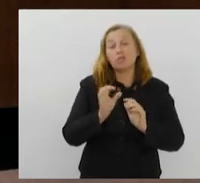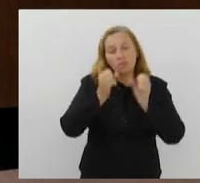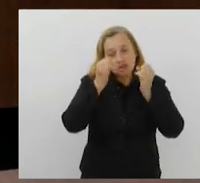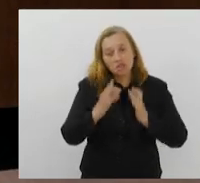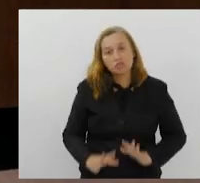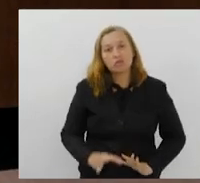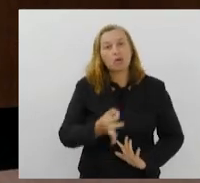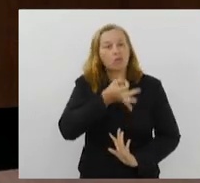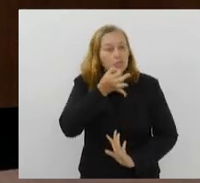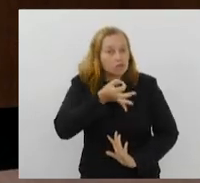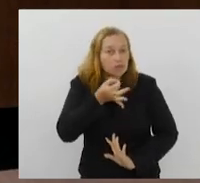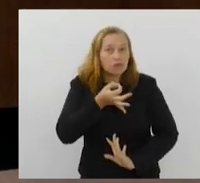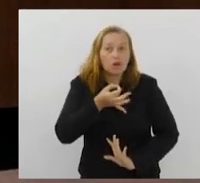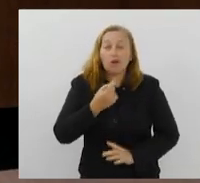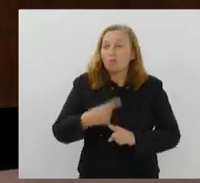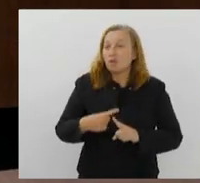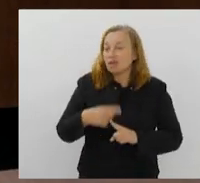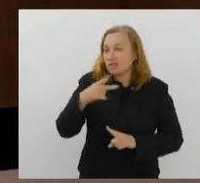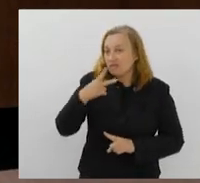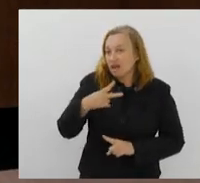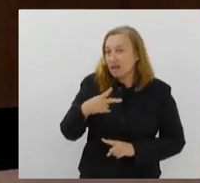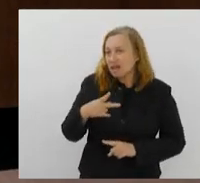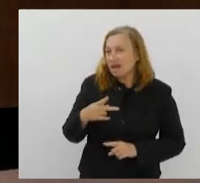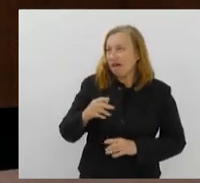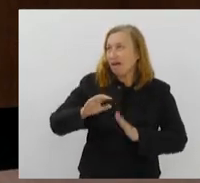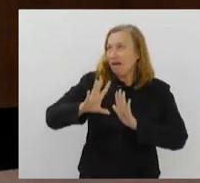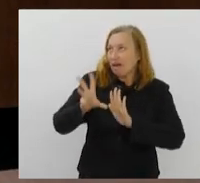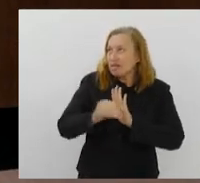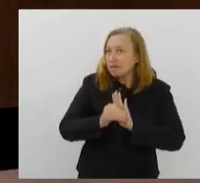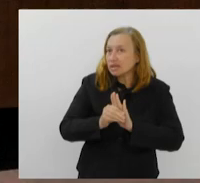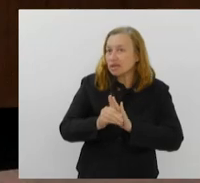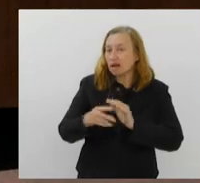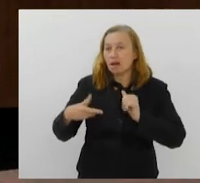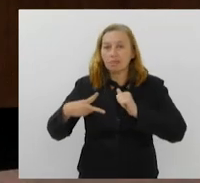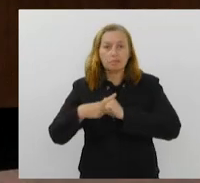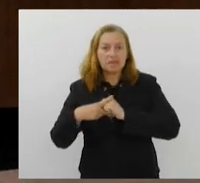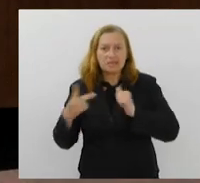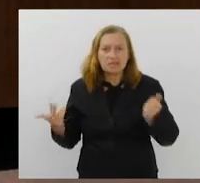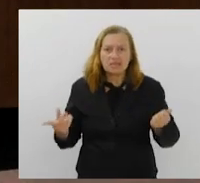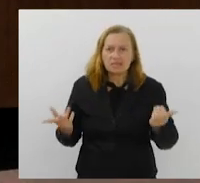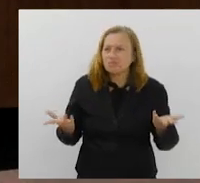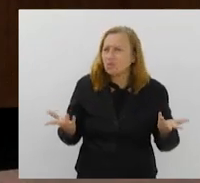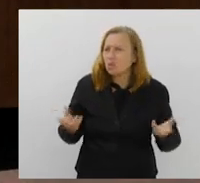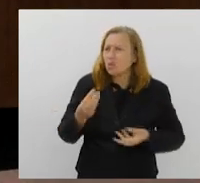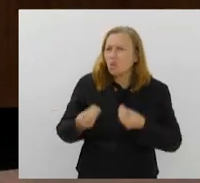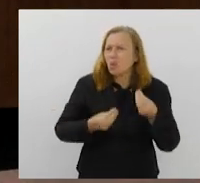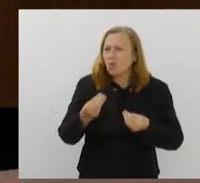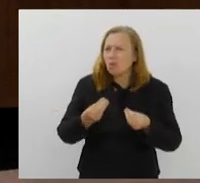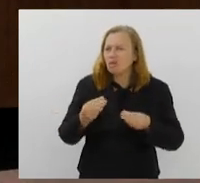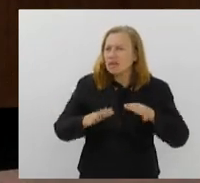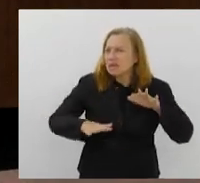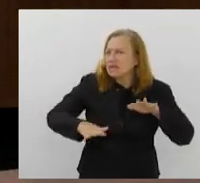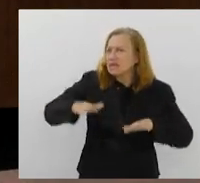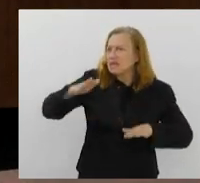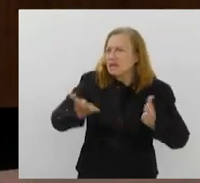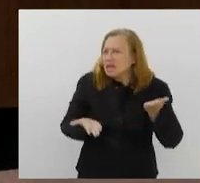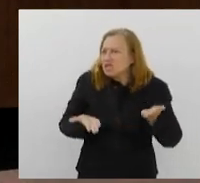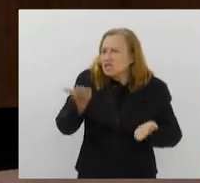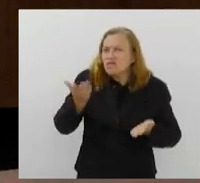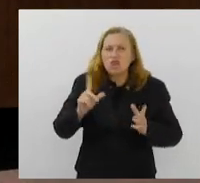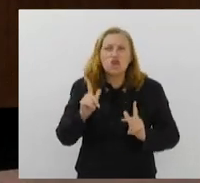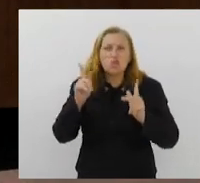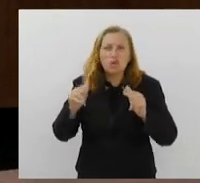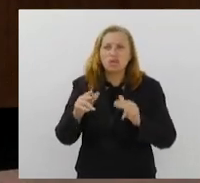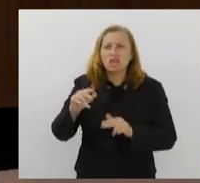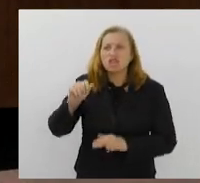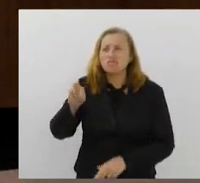pública. Porque quando se diz que a emenda PIX é uma coisa, daqui a pouco a Assembleia aprovou a emenda PIX. Então, põe a gente no mesmo nível daqueles bilhões